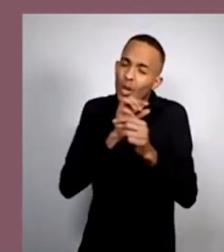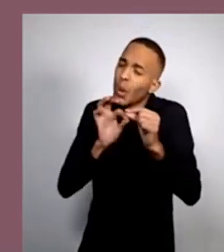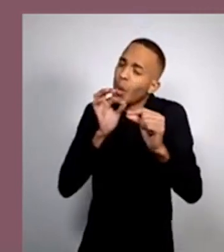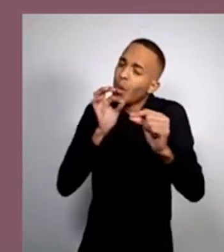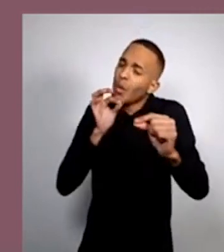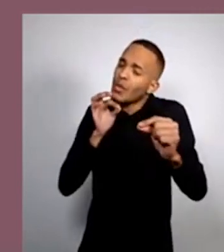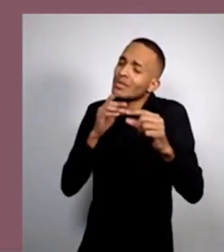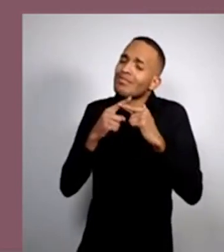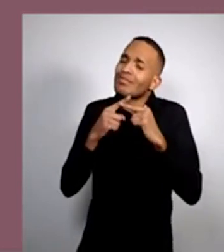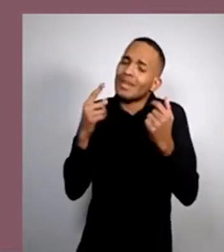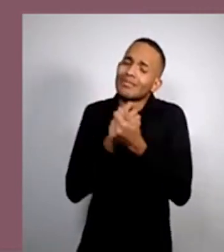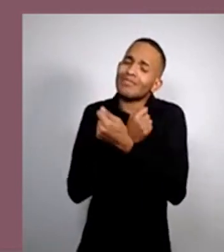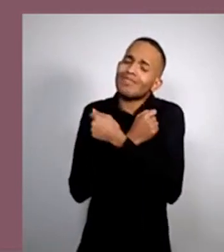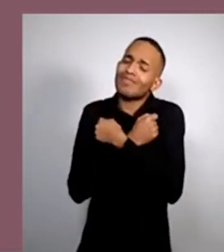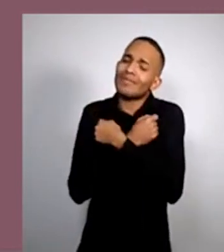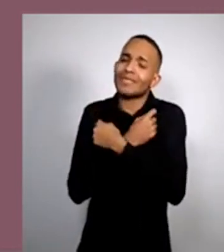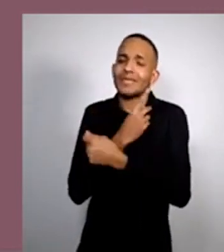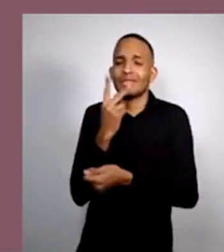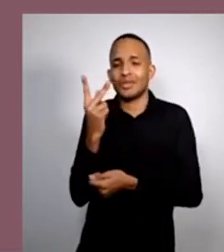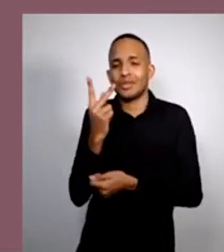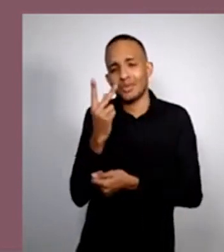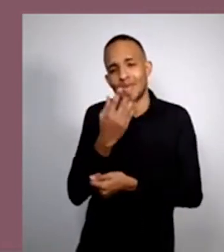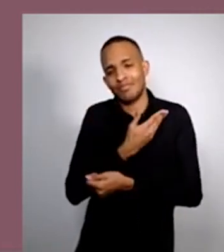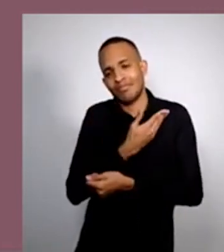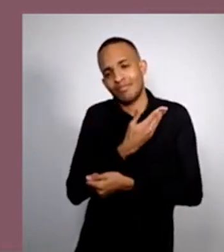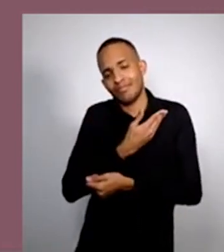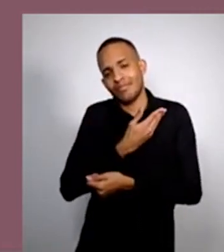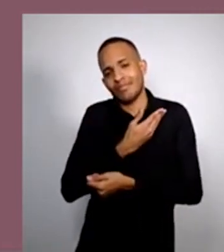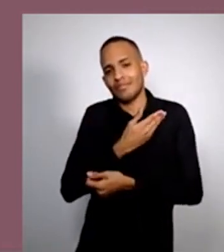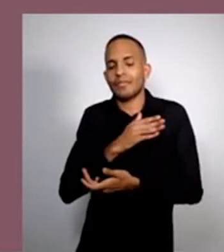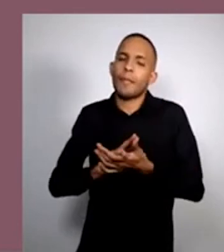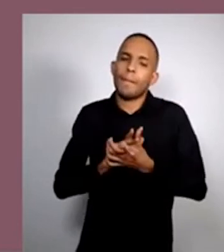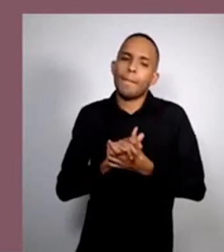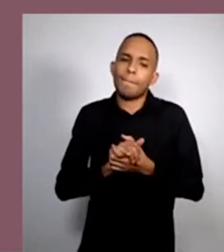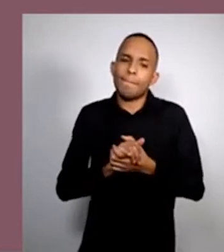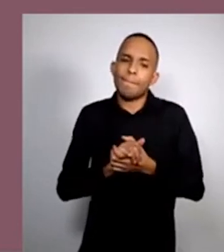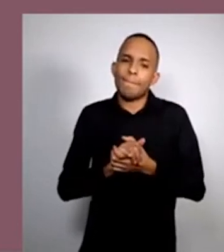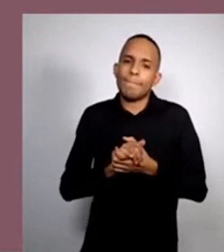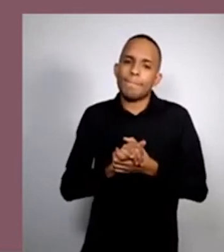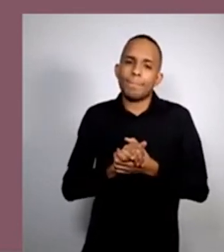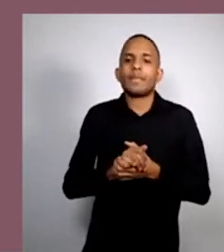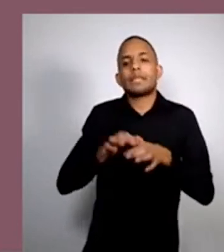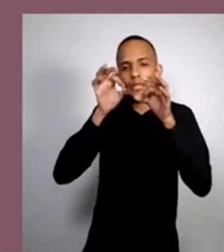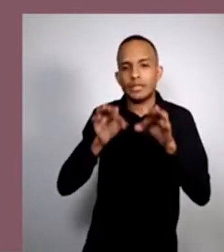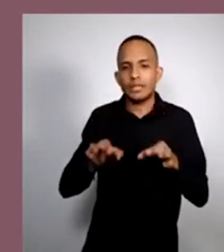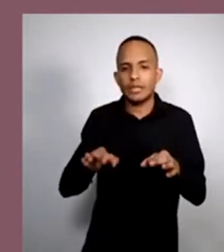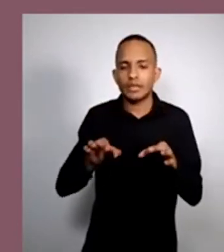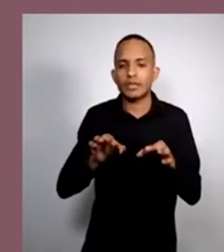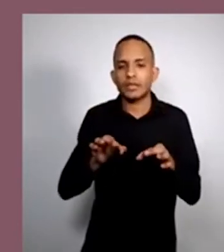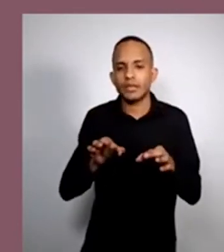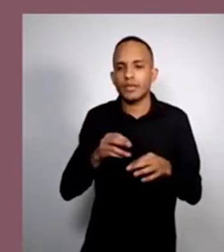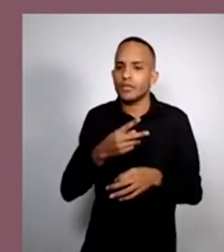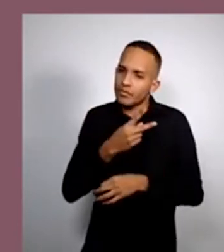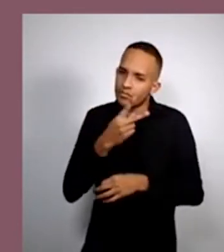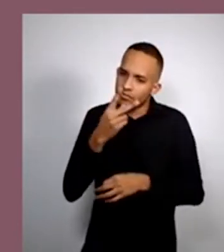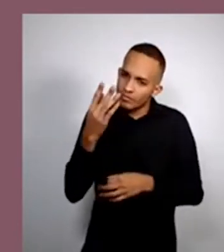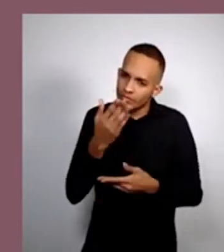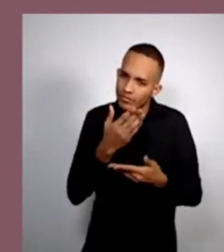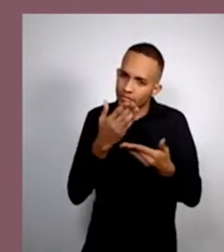colegas de mesa que podem ter certeza me honraram